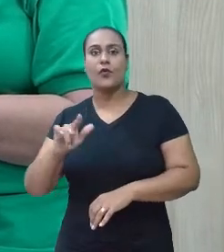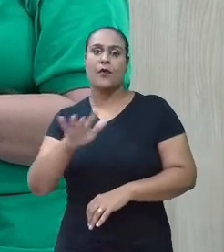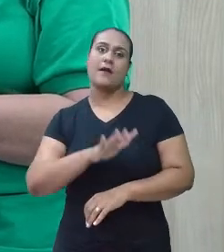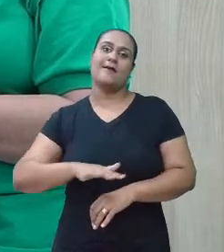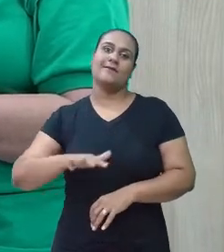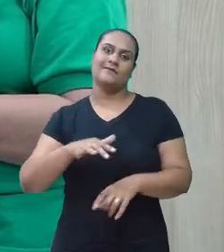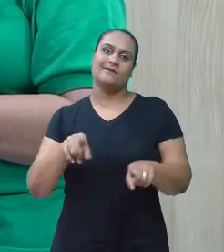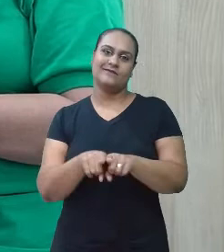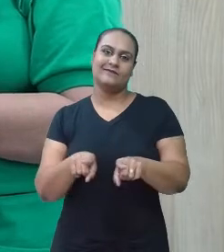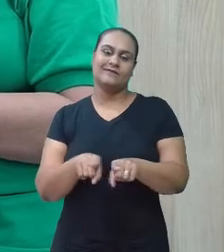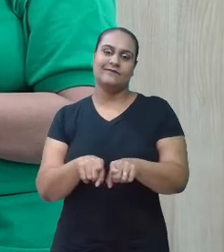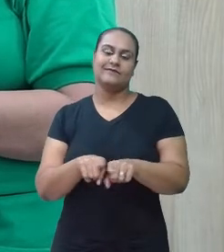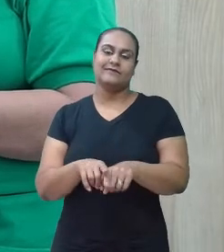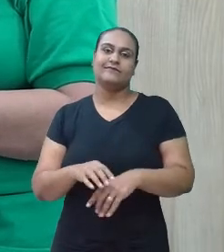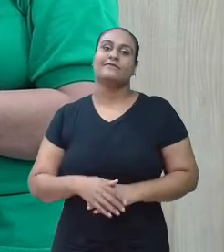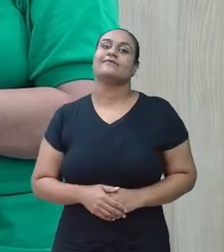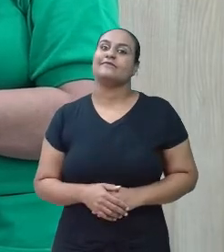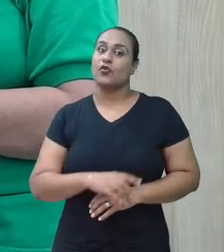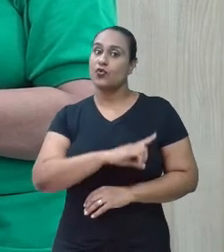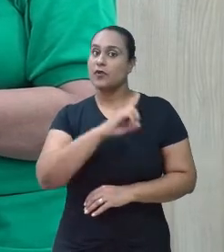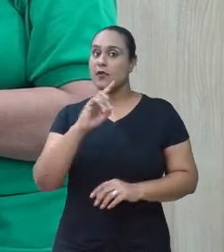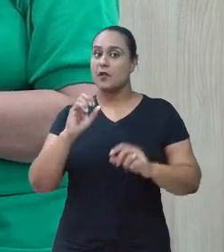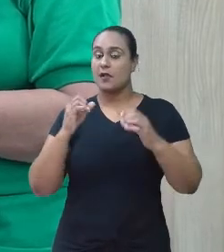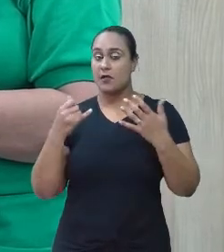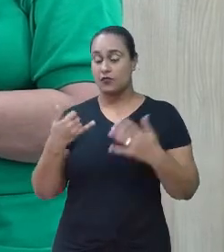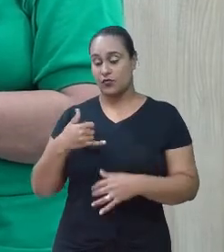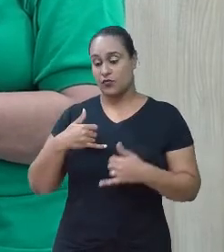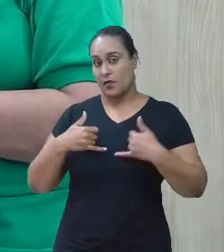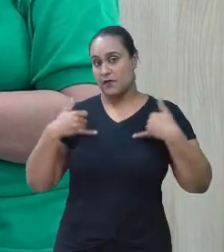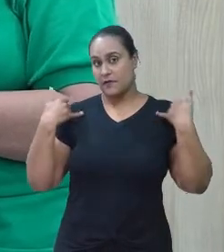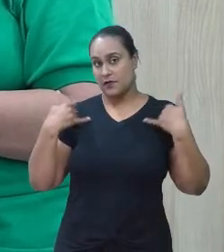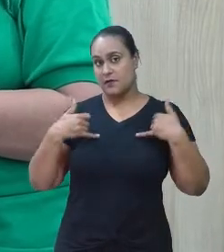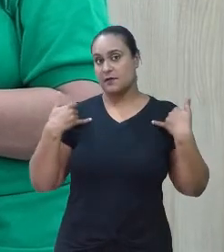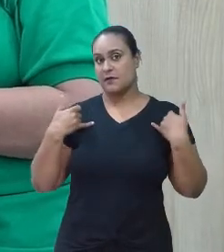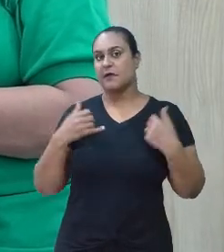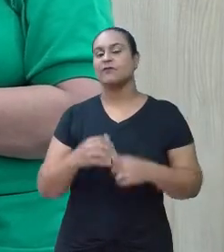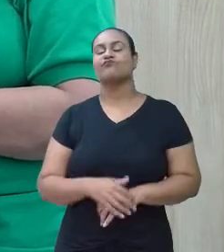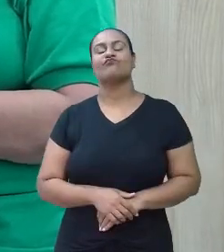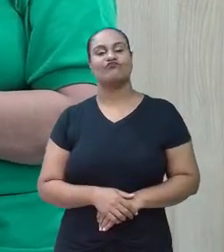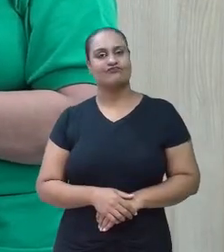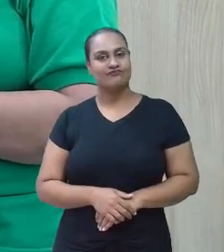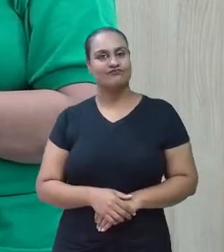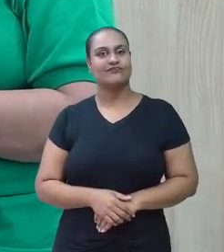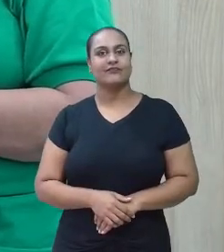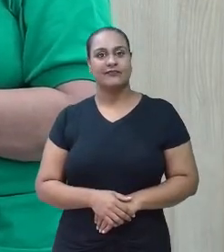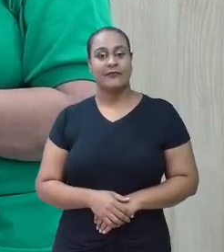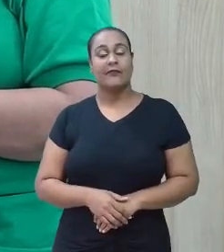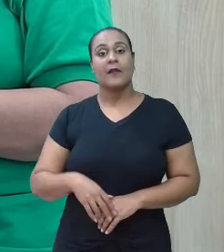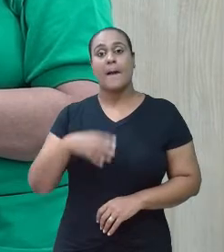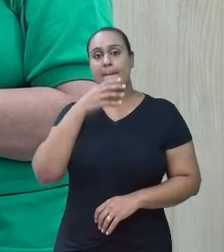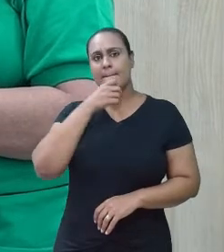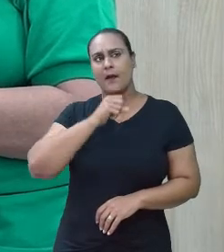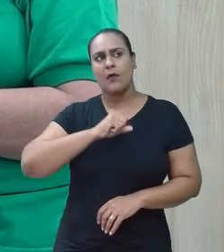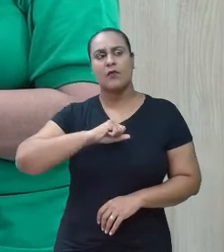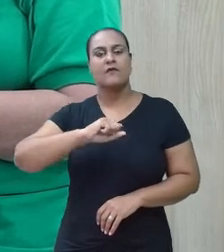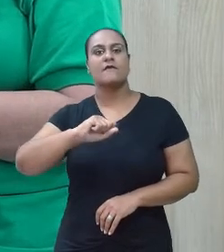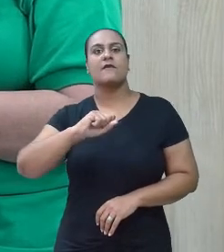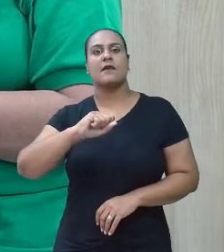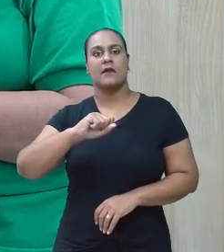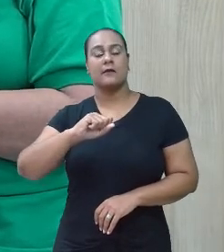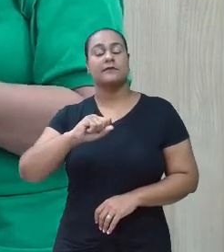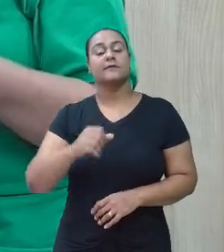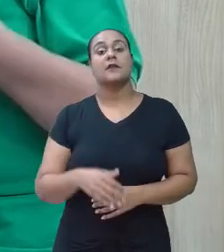Então, no dia do seu aniversário, nós queremos dizer, né, e viva Paulo Freire, e que cada um de nós, professores,